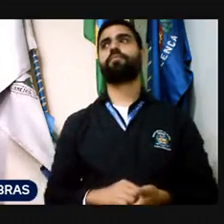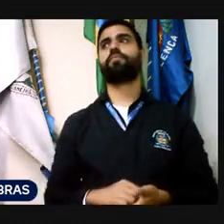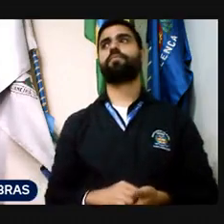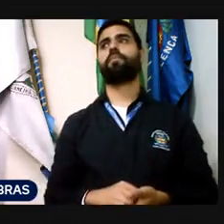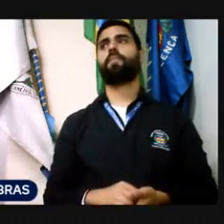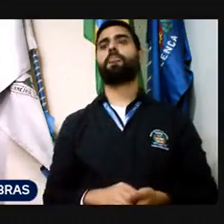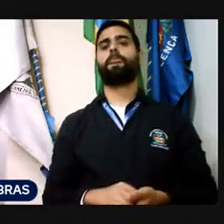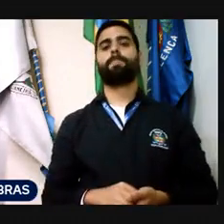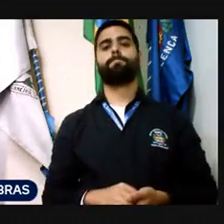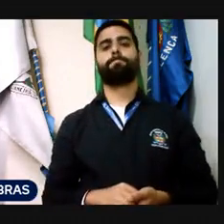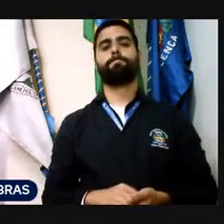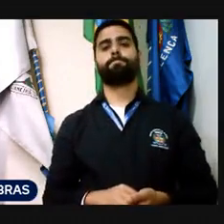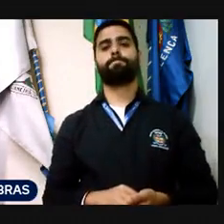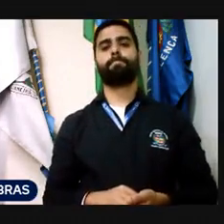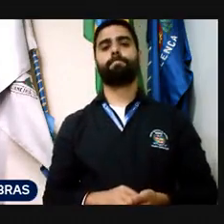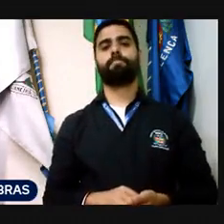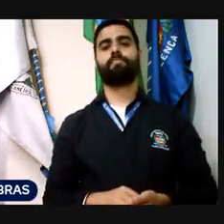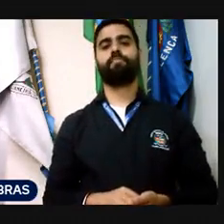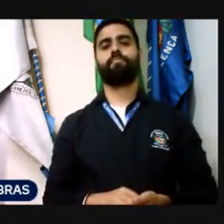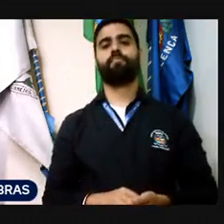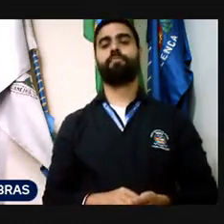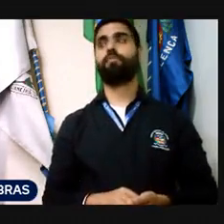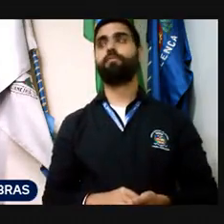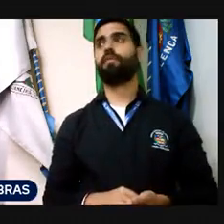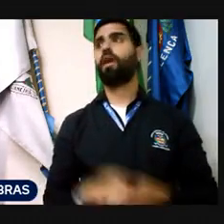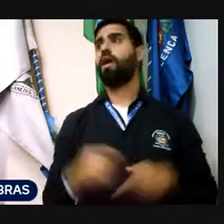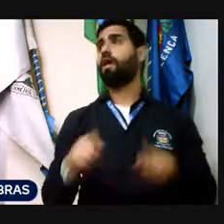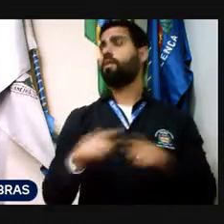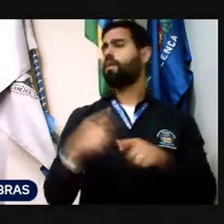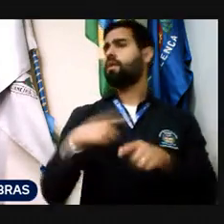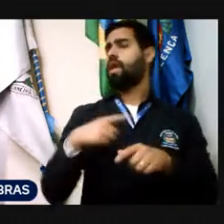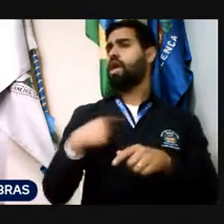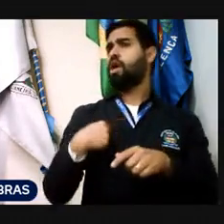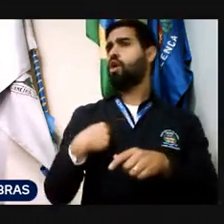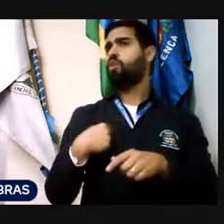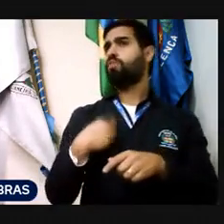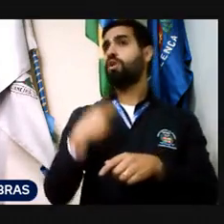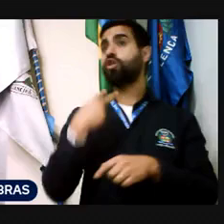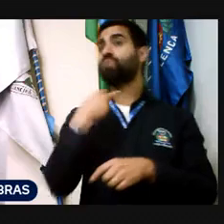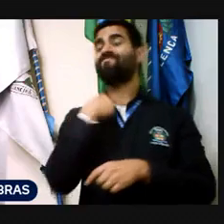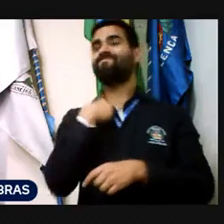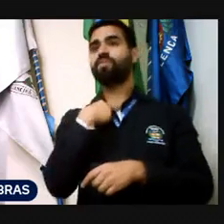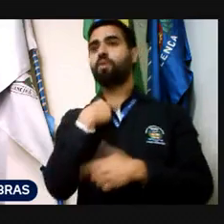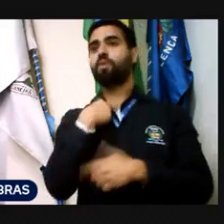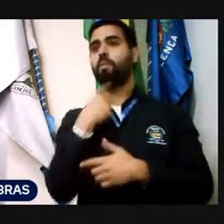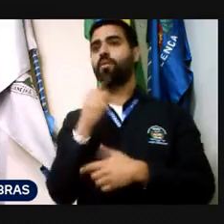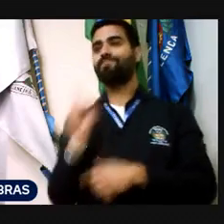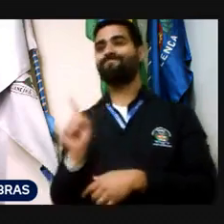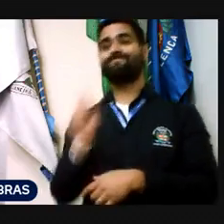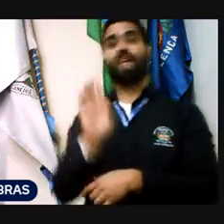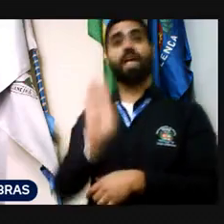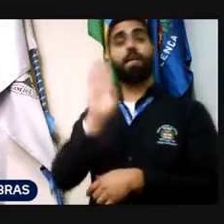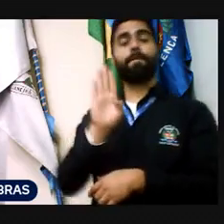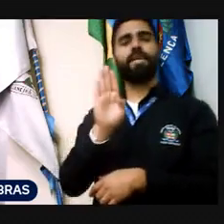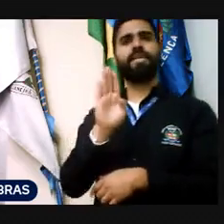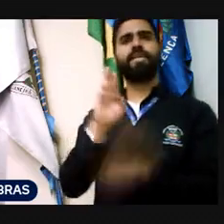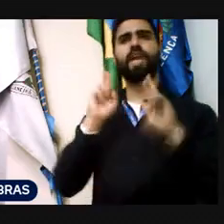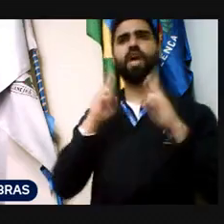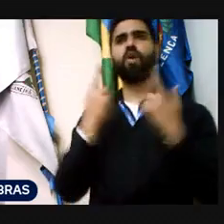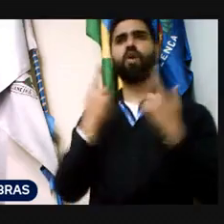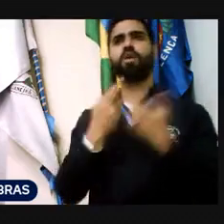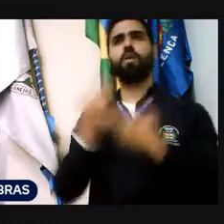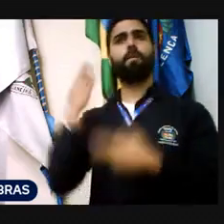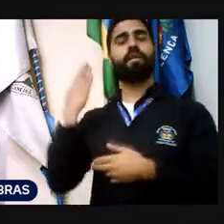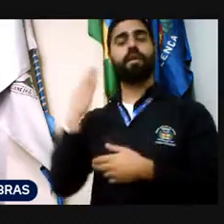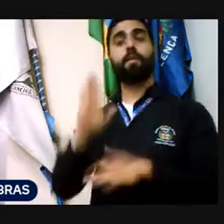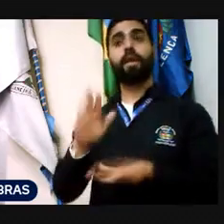Queria também estar relatando aqui, fiquei muito feliz aqui, não pude vir na sessão extraordinária da semana passada,